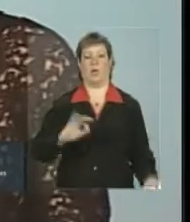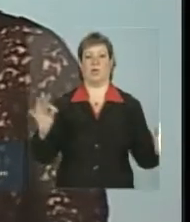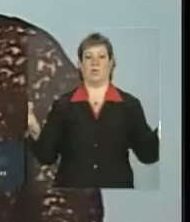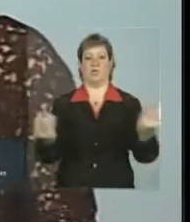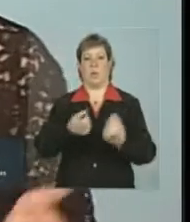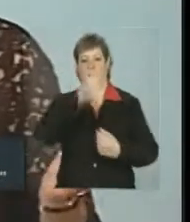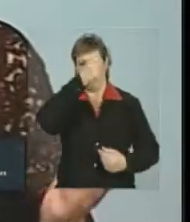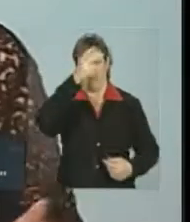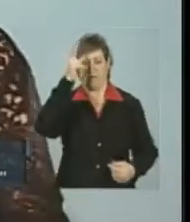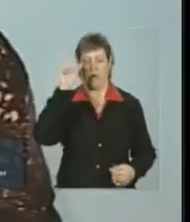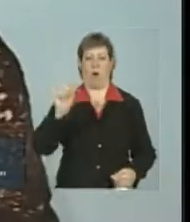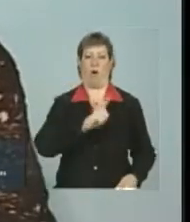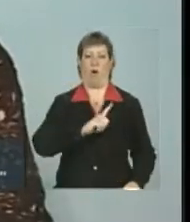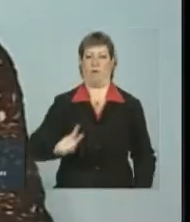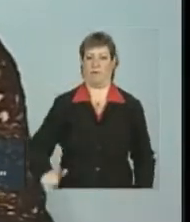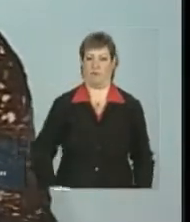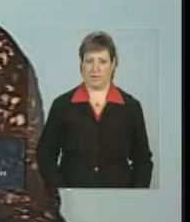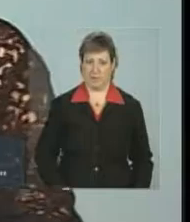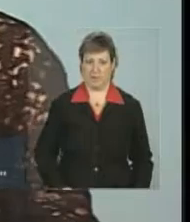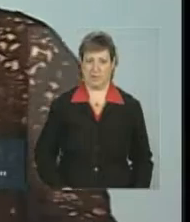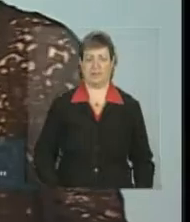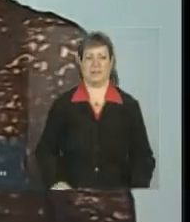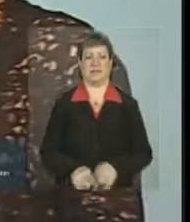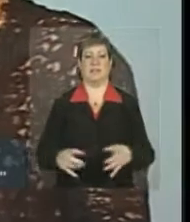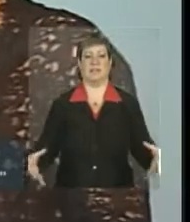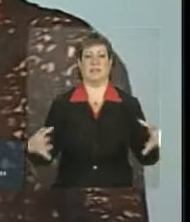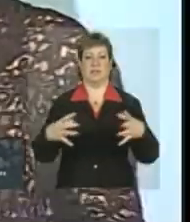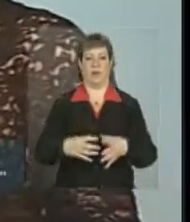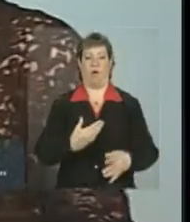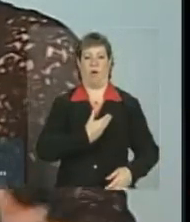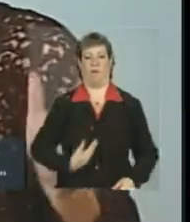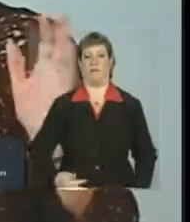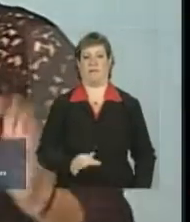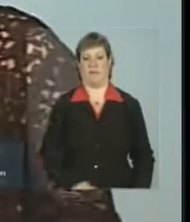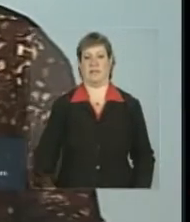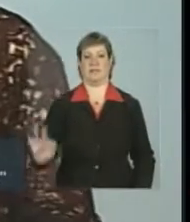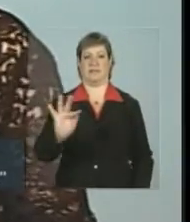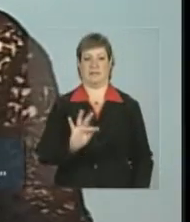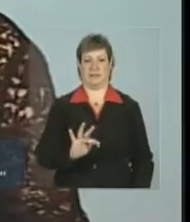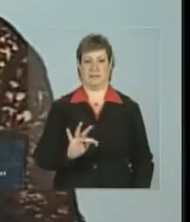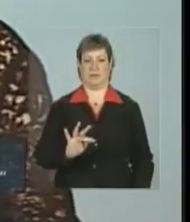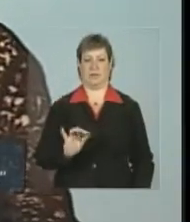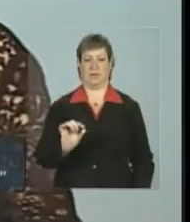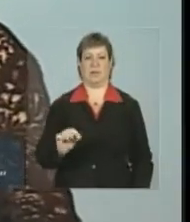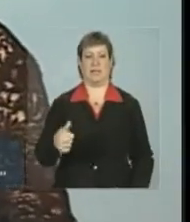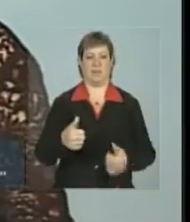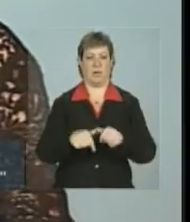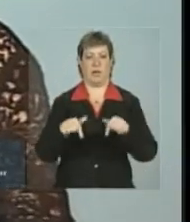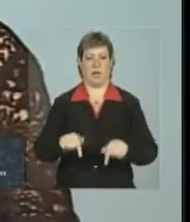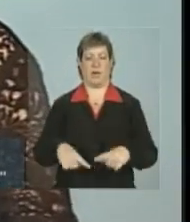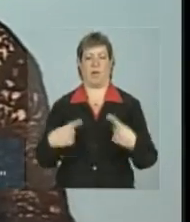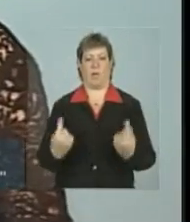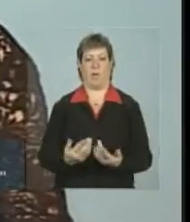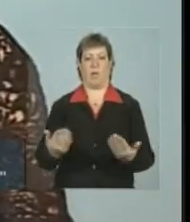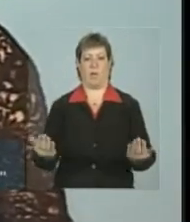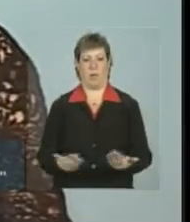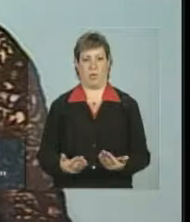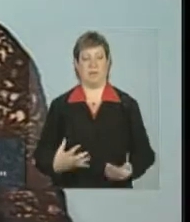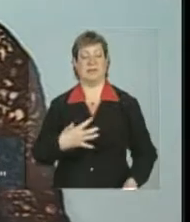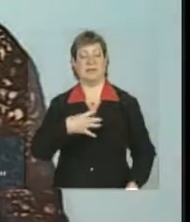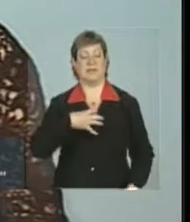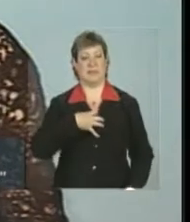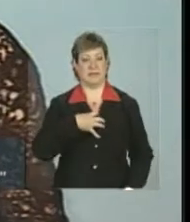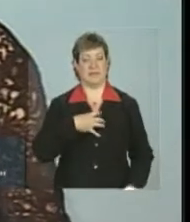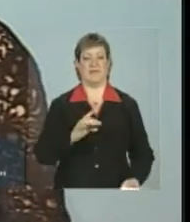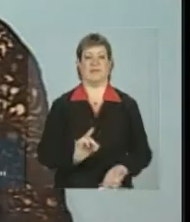os prefeitos, governadores, integrantes do governo federal, aqui presentes, sentir